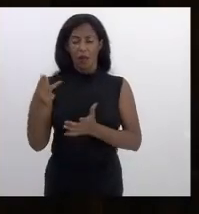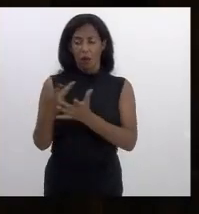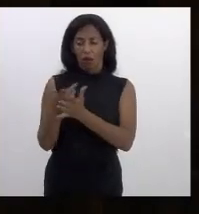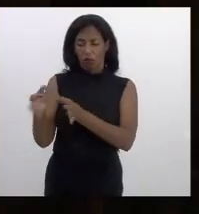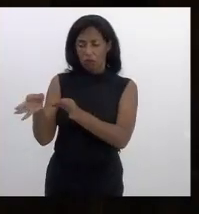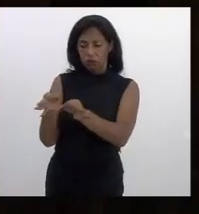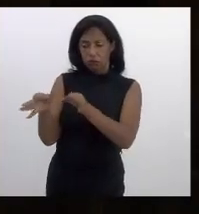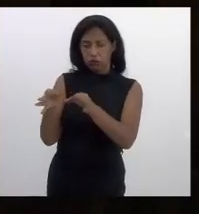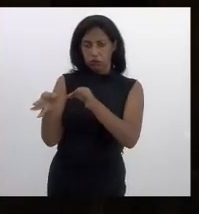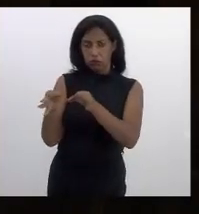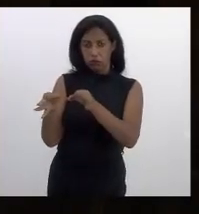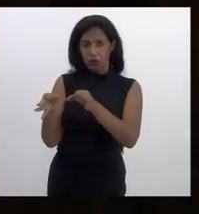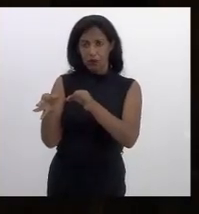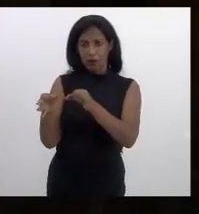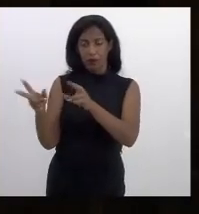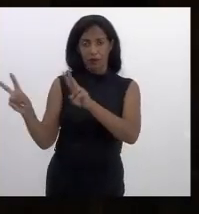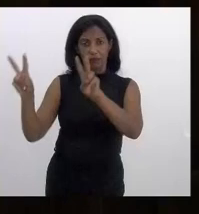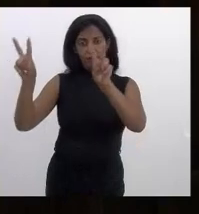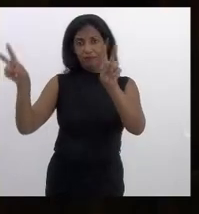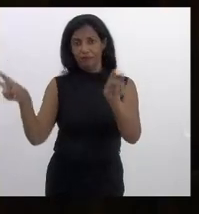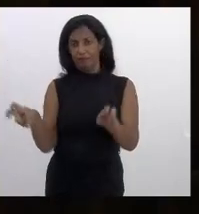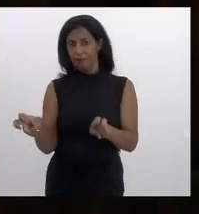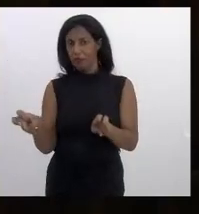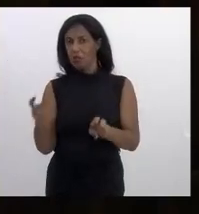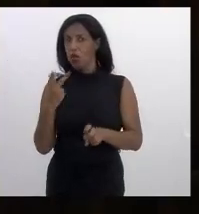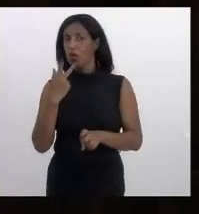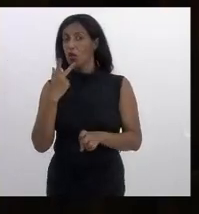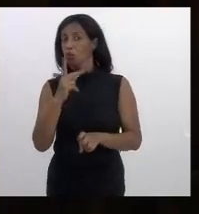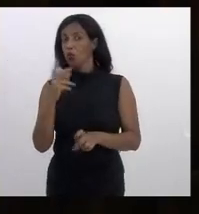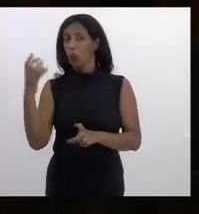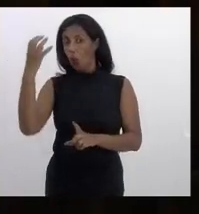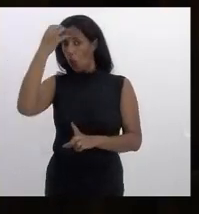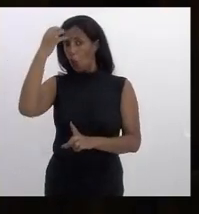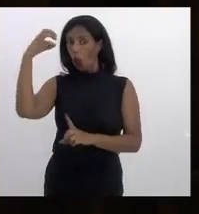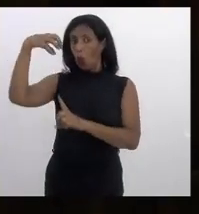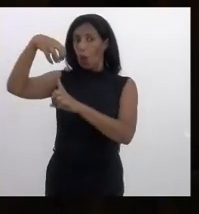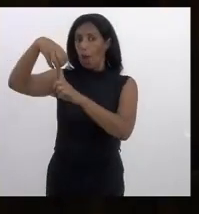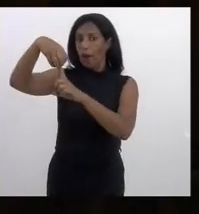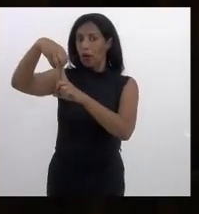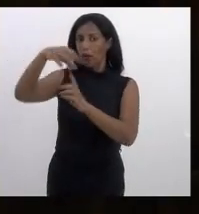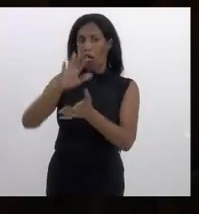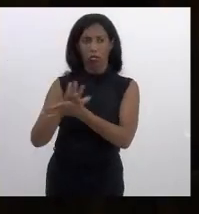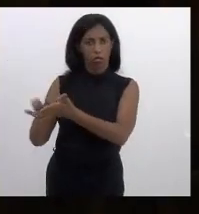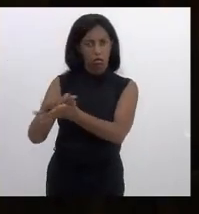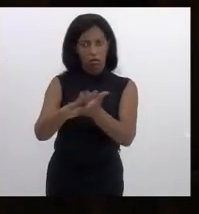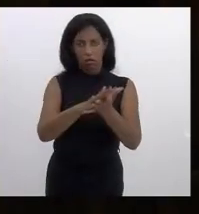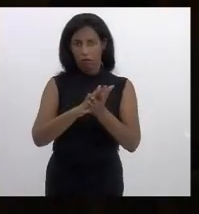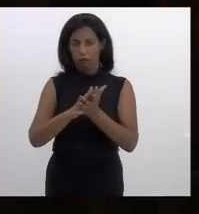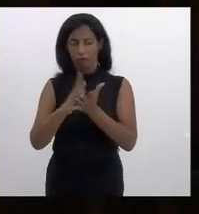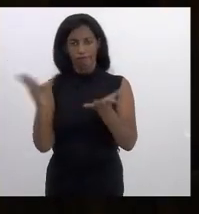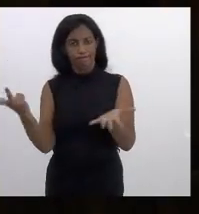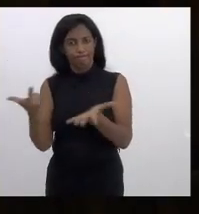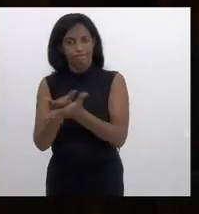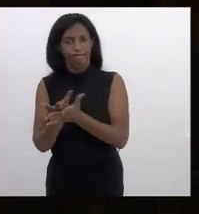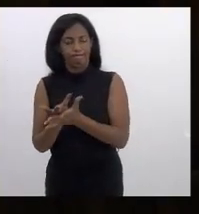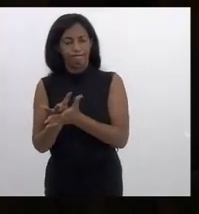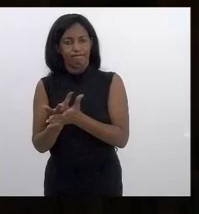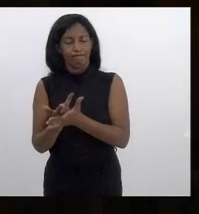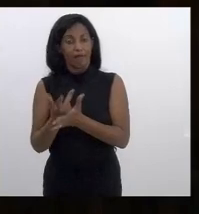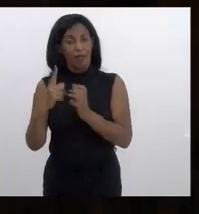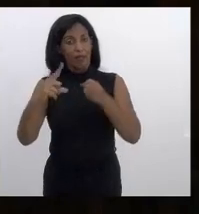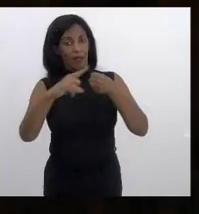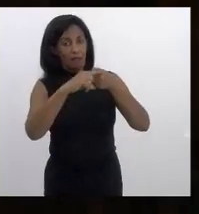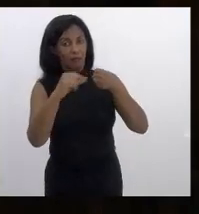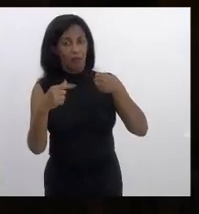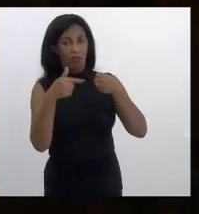assimetria é uma simetria entre aspas não tô ocupando nem culpabilizando ninguém tá é um fato é presente